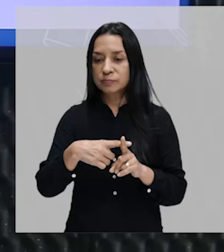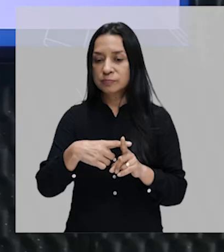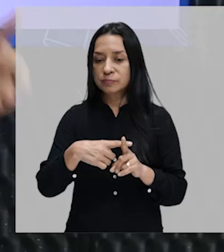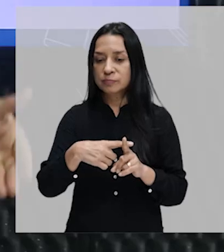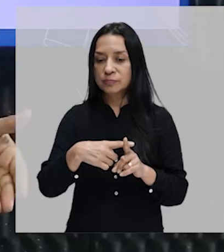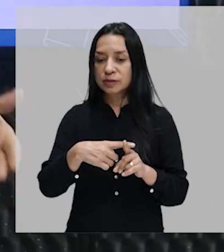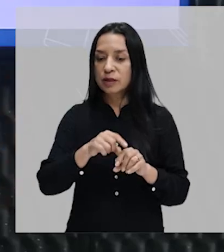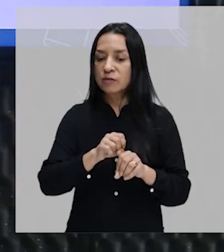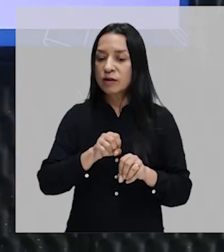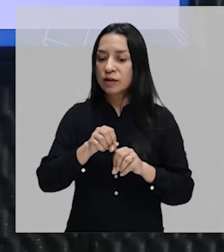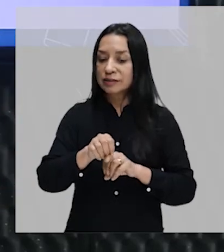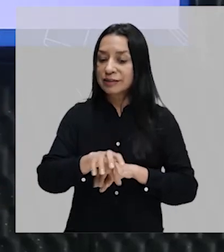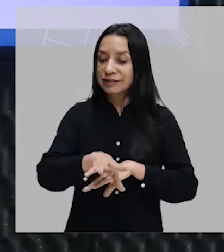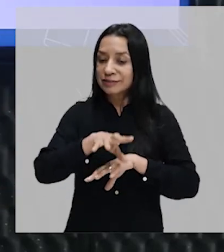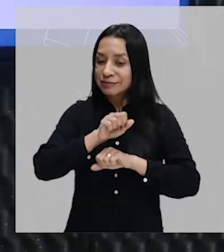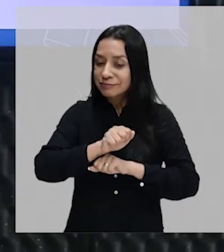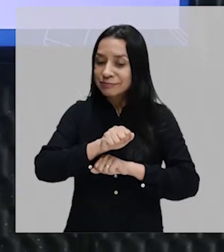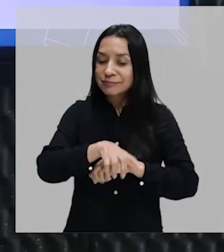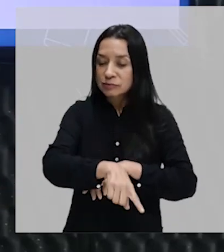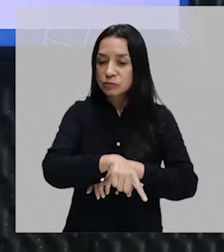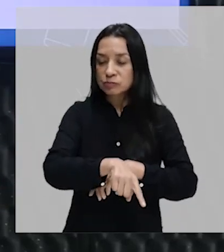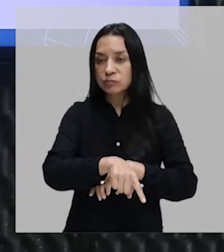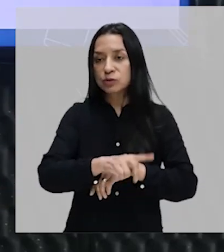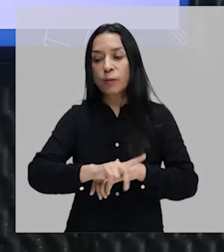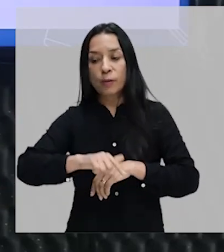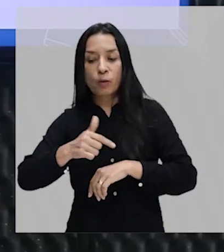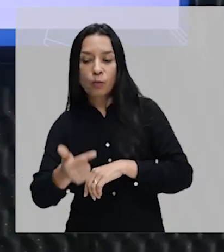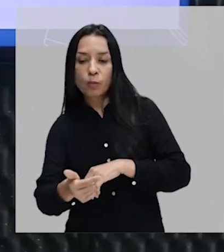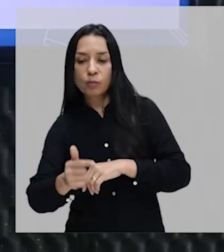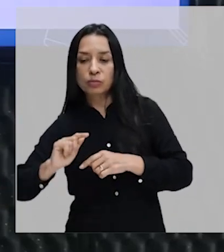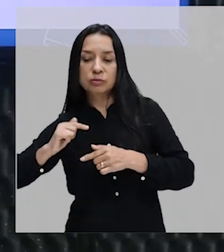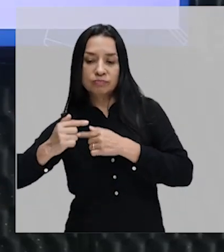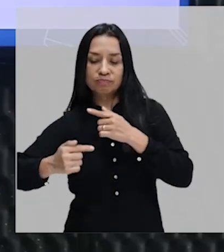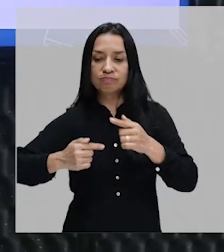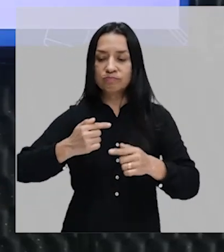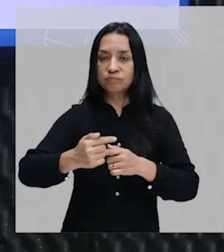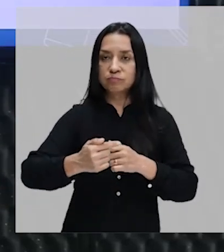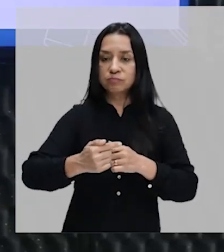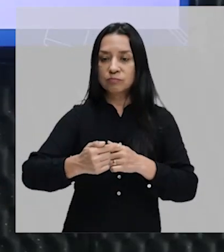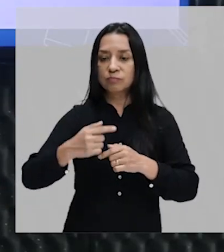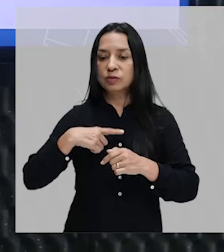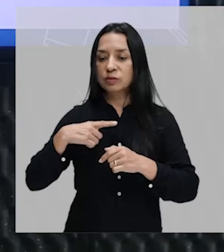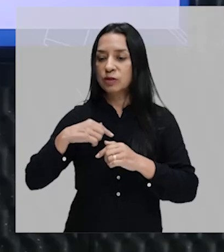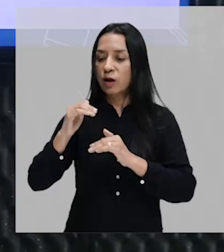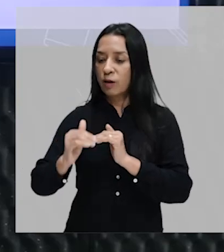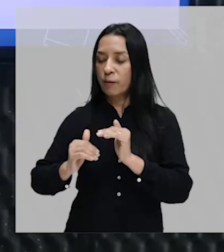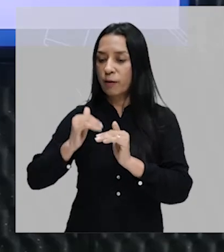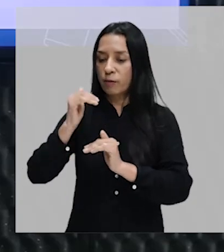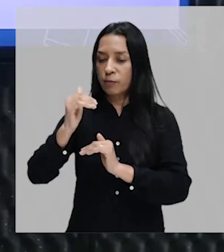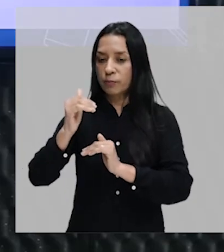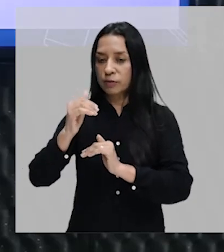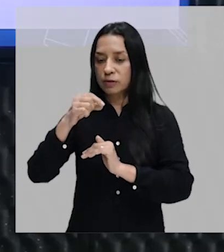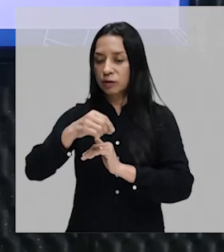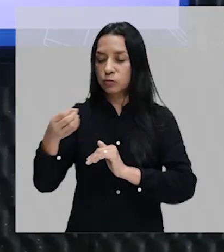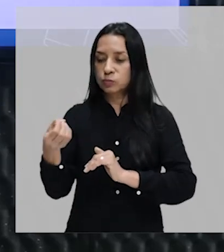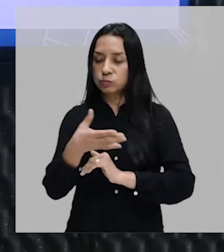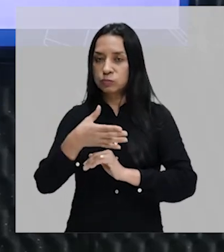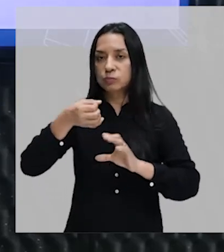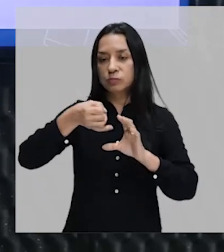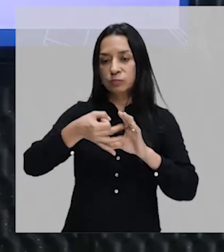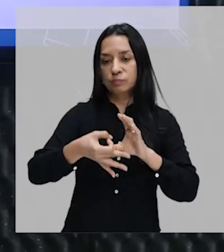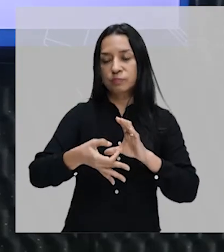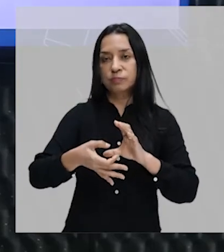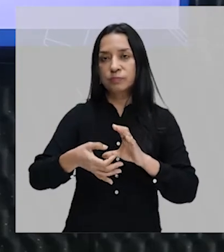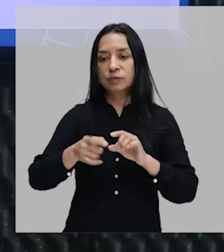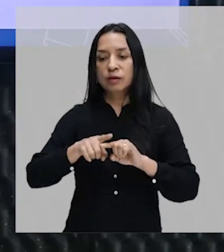para os descendentes. A tendência é que ela tende a aumentar o número de indivíduos com essa nova característica. Mas se